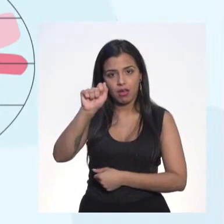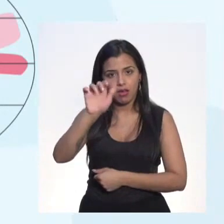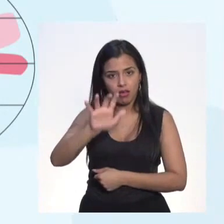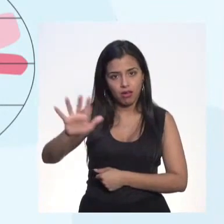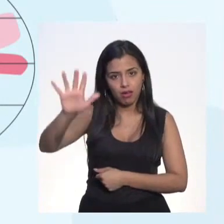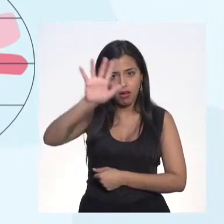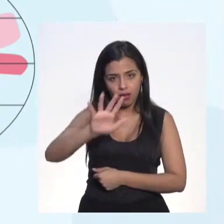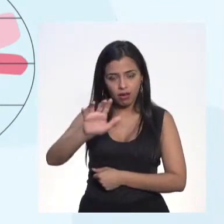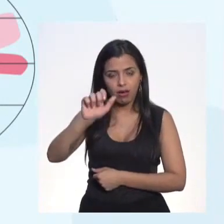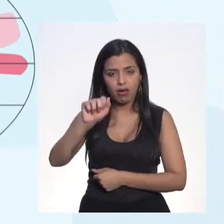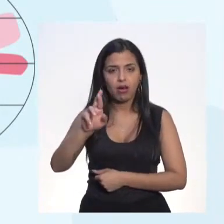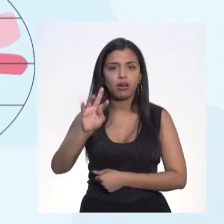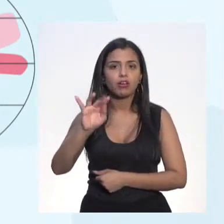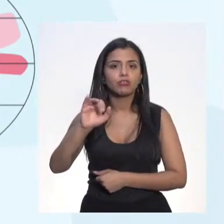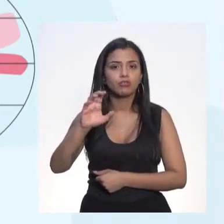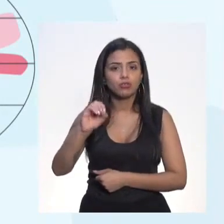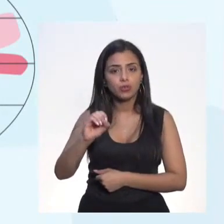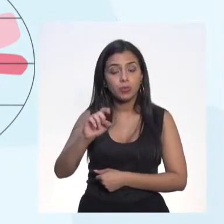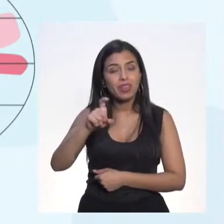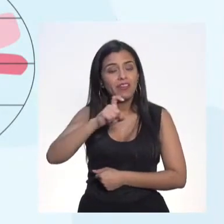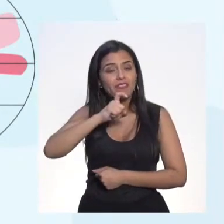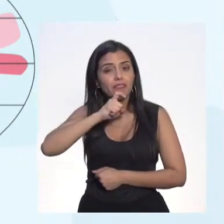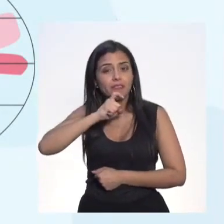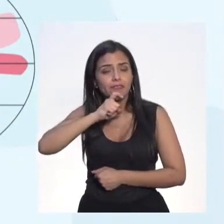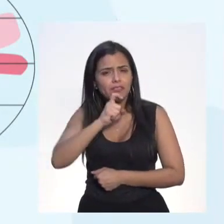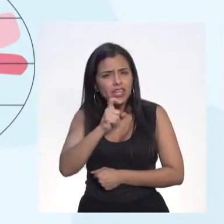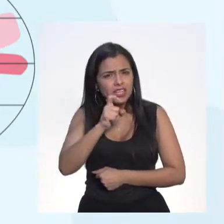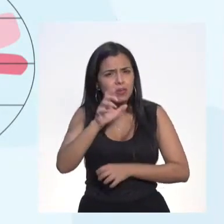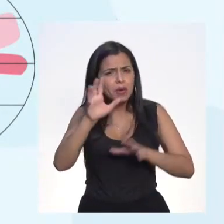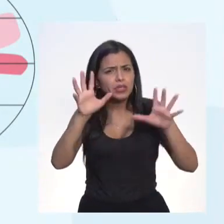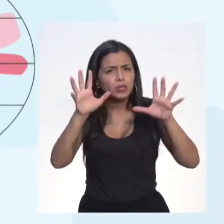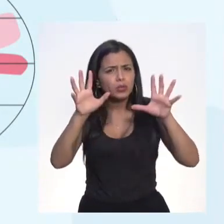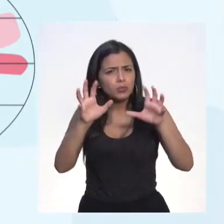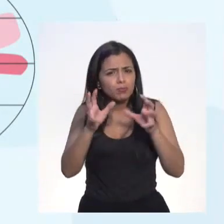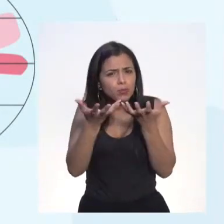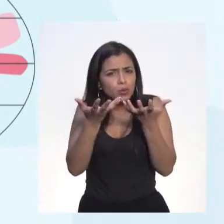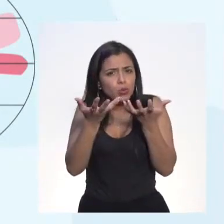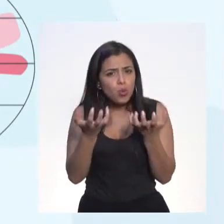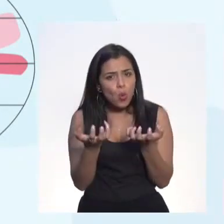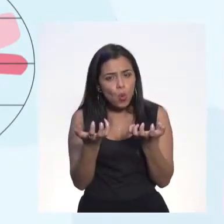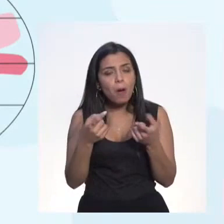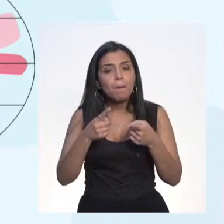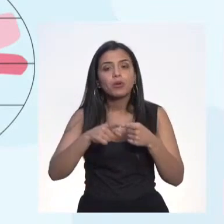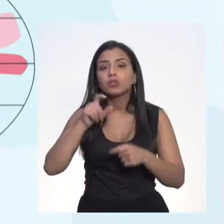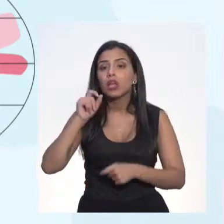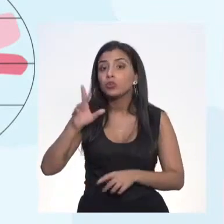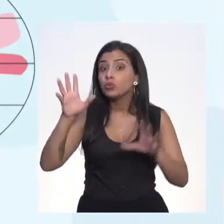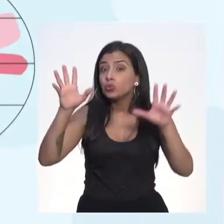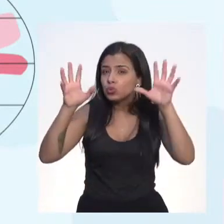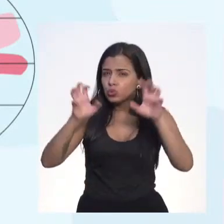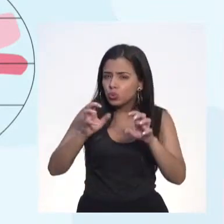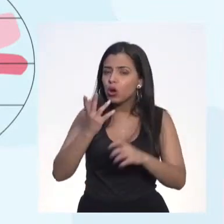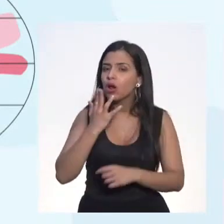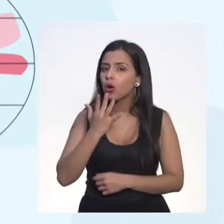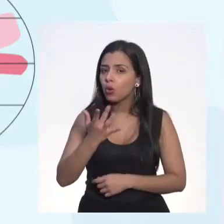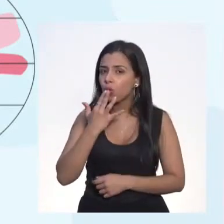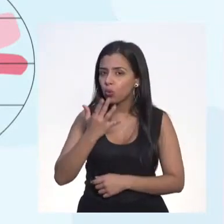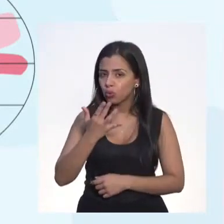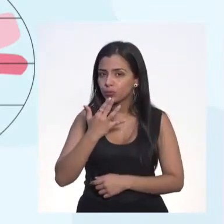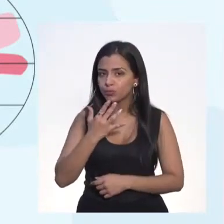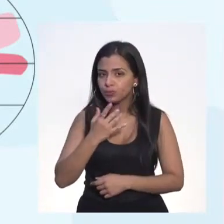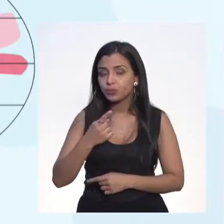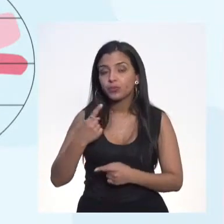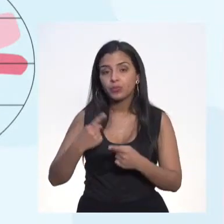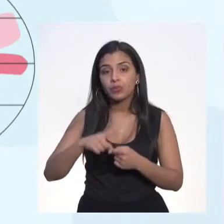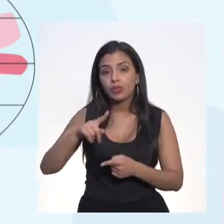seca. Né? Então ela está num azul mais assim escuro do que, por exemplo, esse aqui, ó, que é uma massa marítima